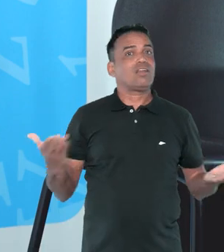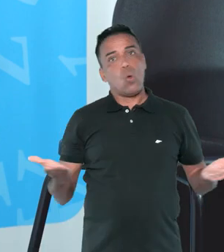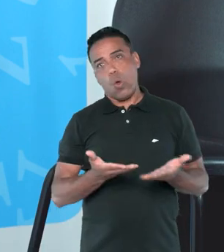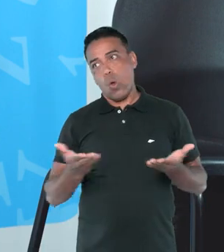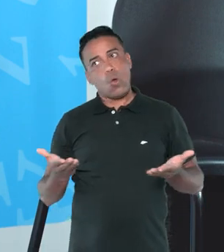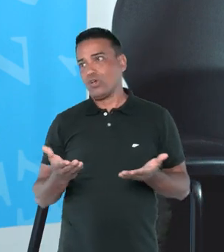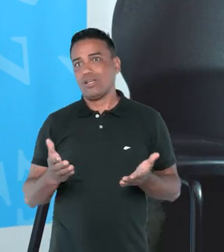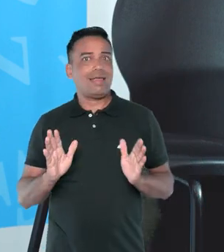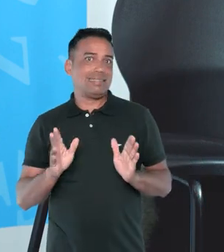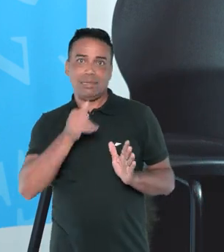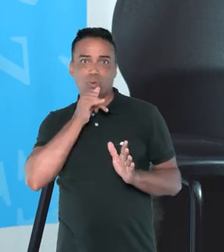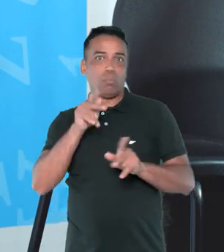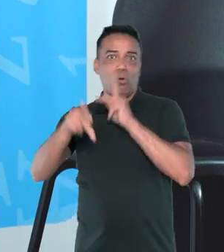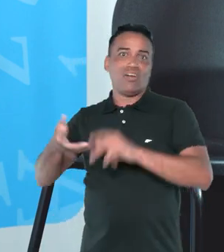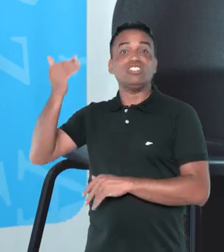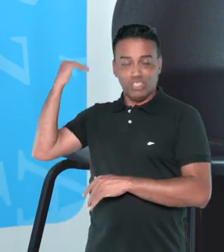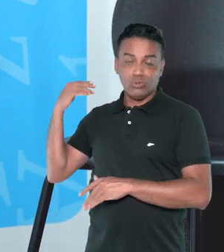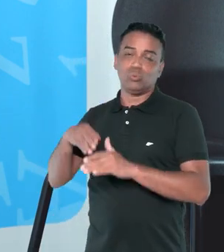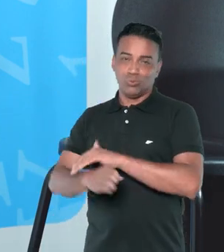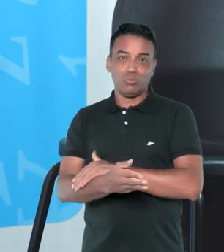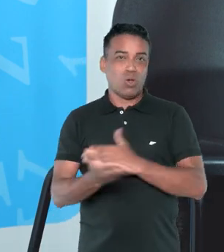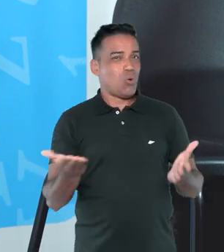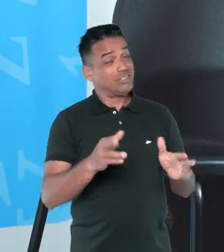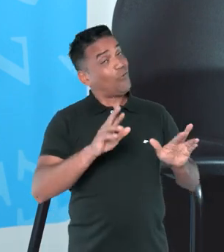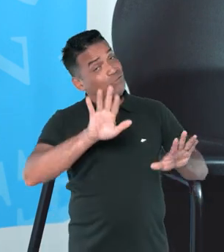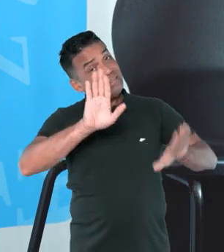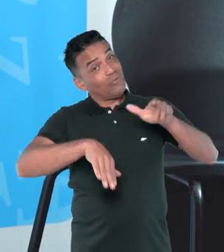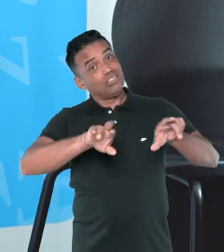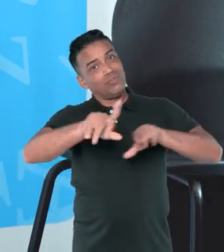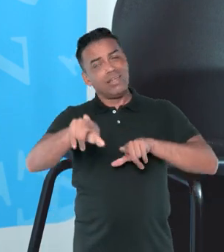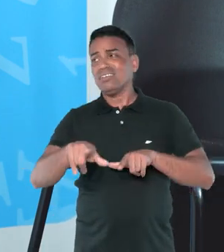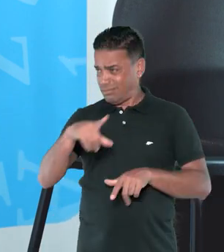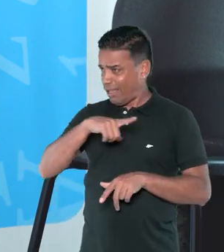uma coisa de geração. Né? E aí lá no... Tem ainda?